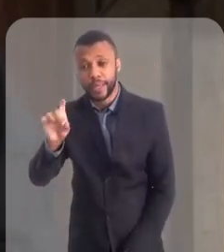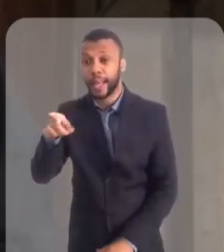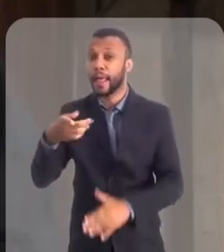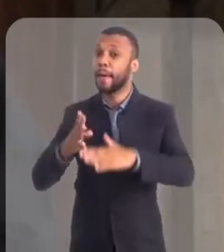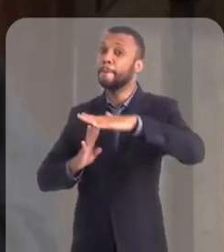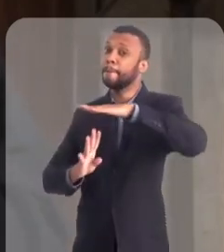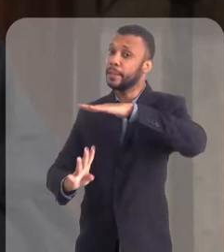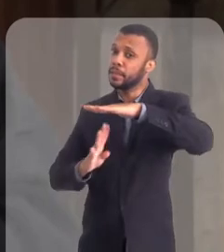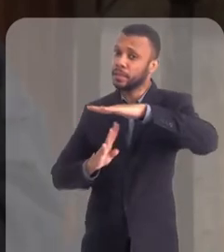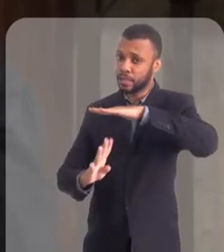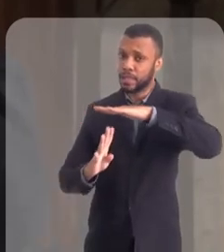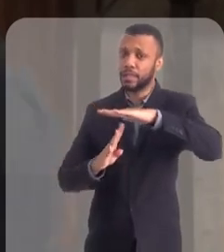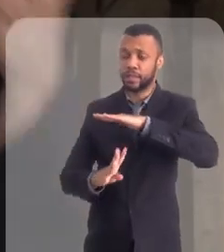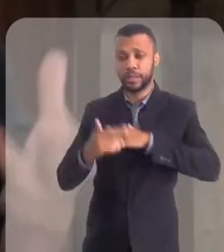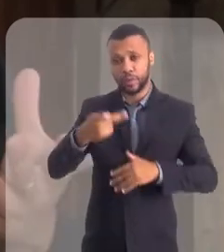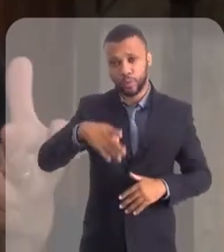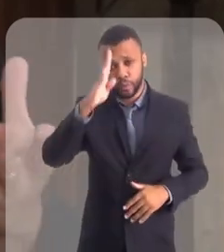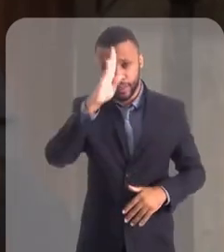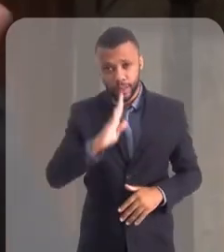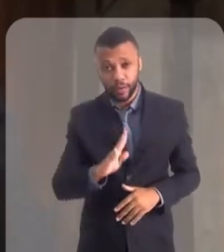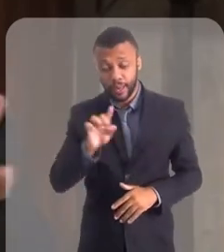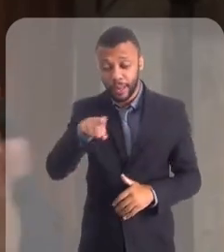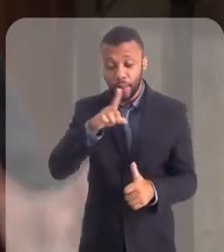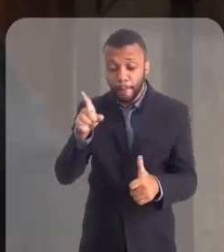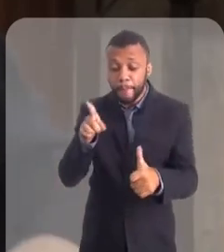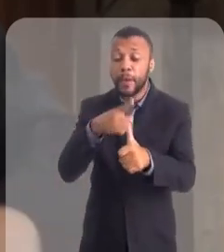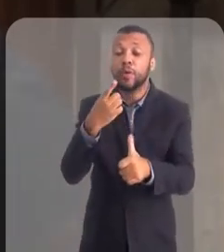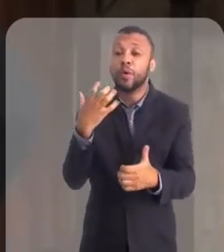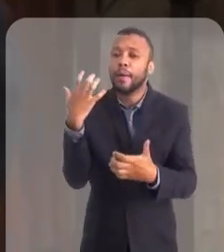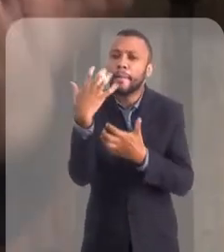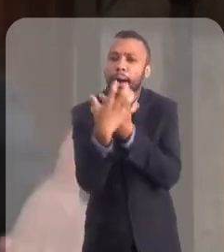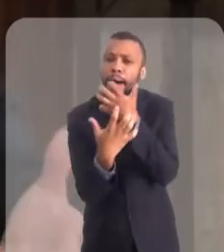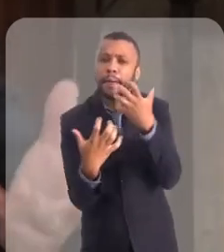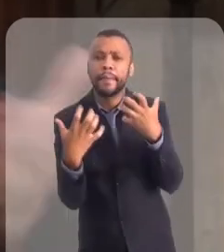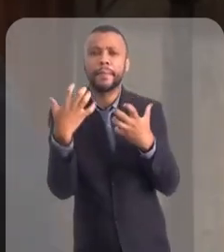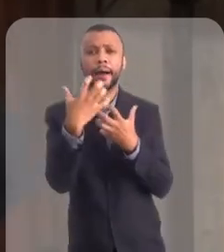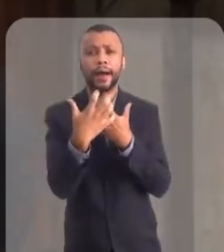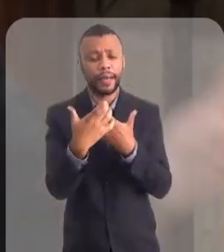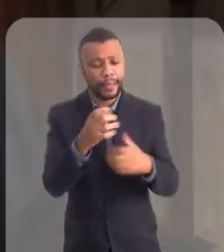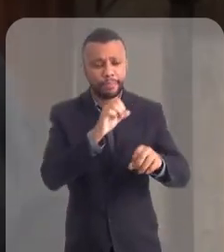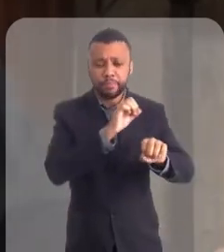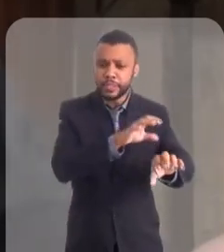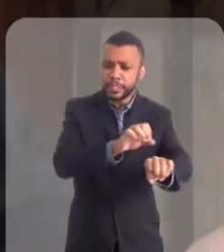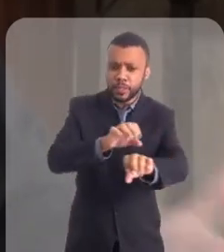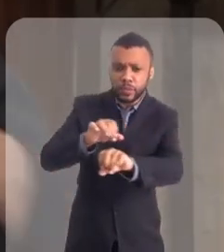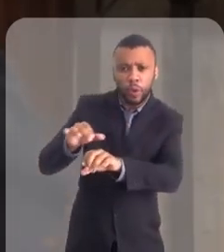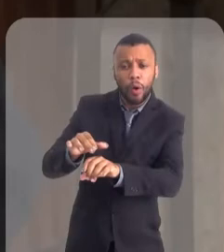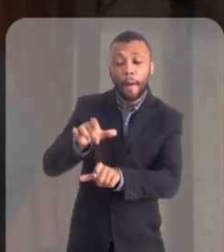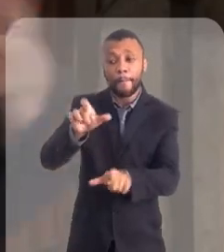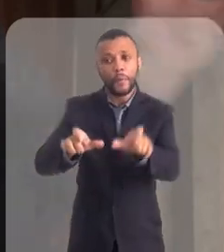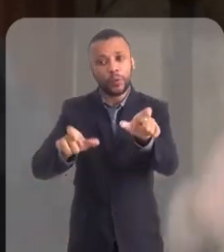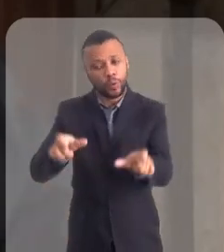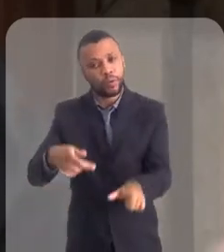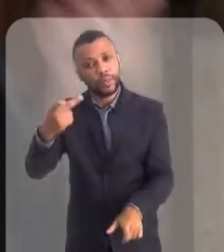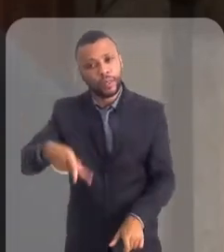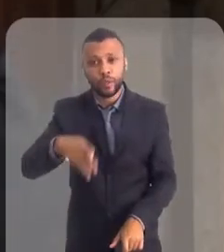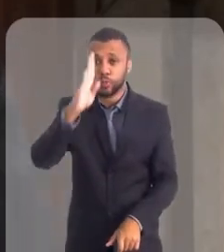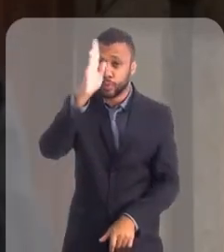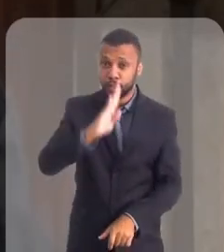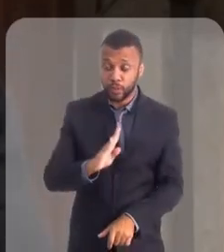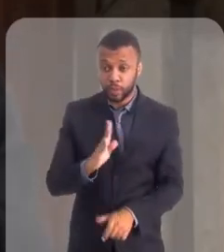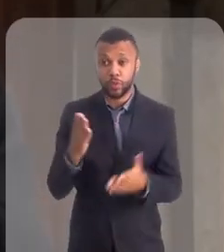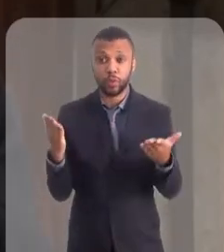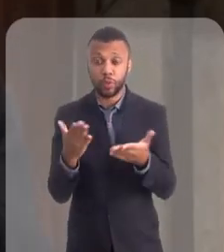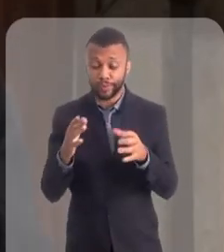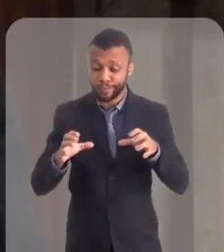Brasil, e ele era o protopsaltis. Isso em grego significa o primeiro cantor. ele nos ensinava a todos, ensinou brasileiros que hoje